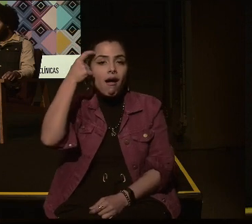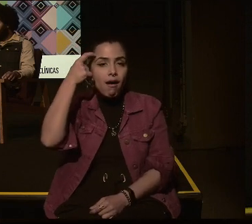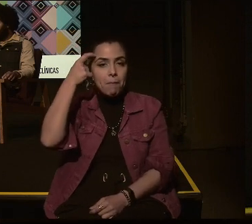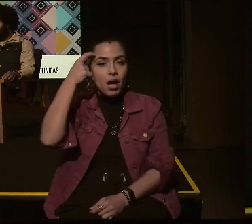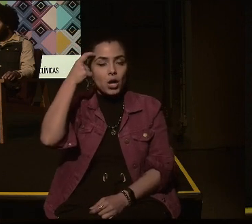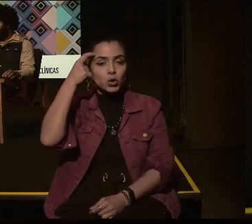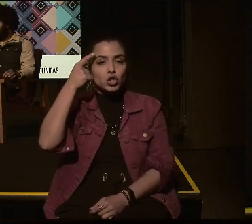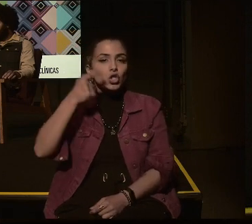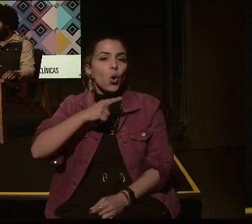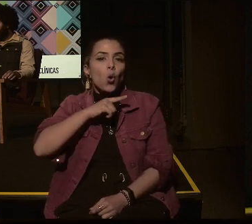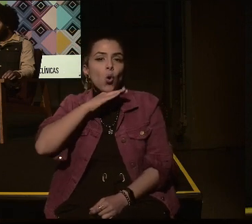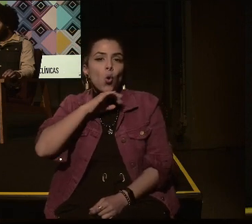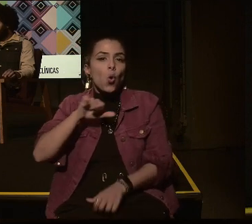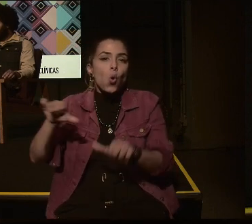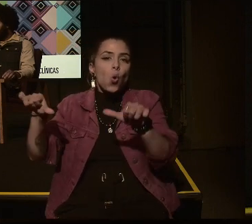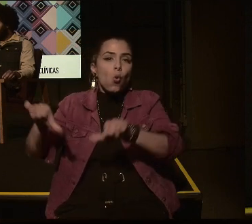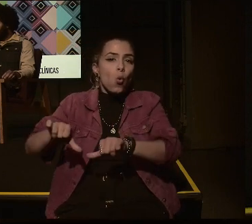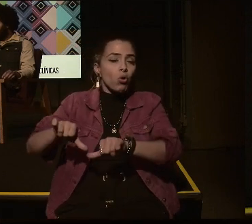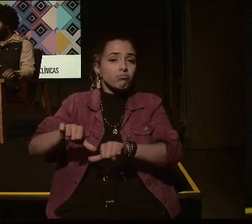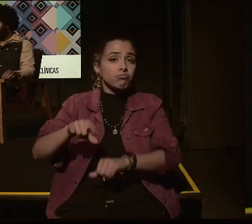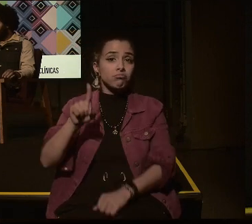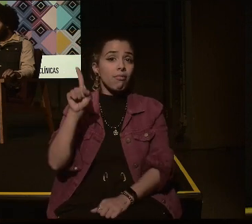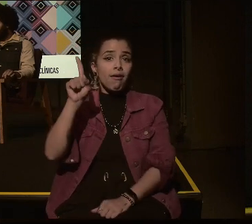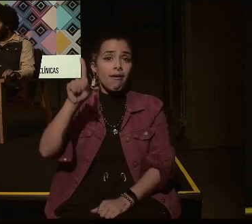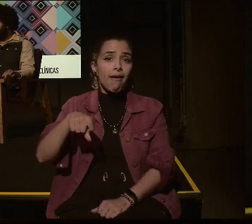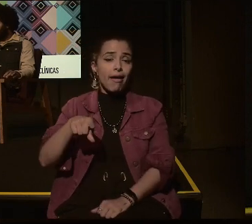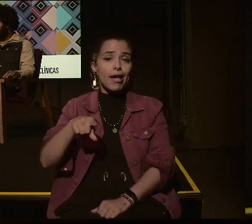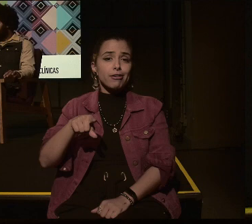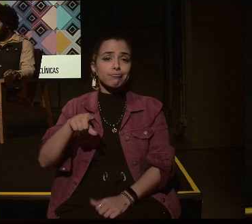É o efeito radical da colonialidade sobre a branquitude,